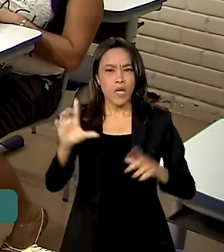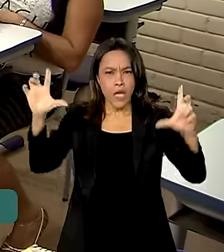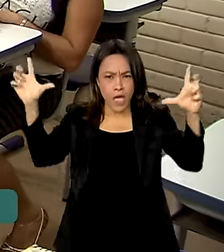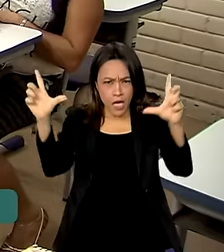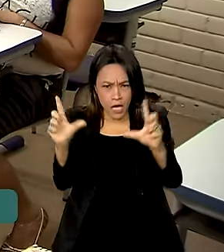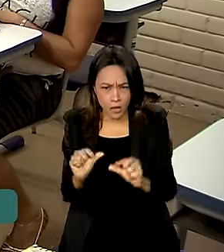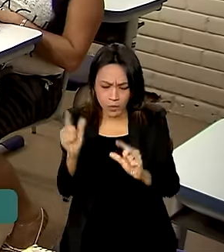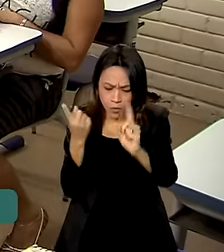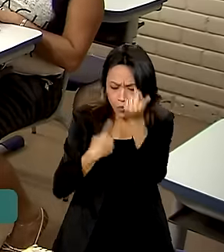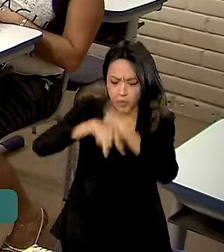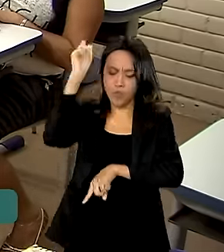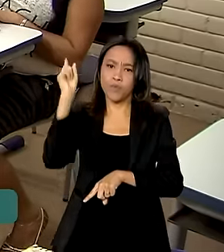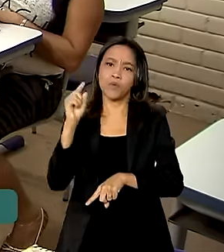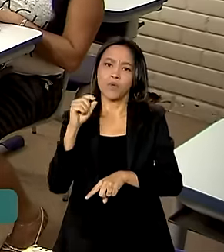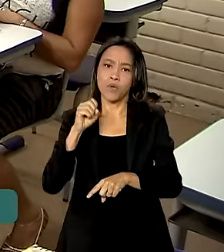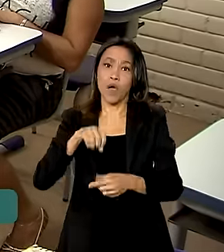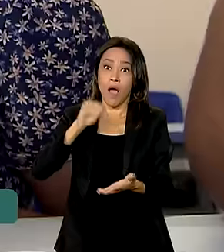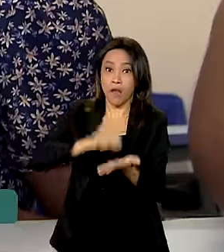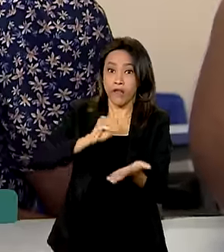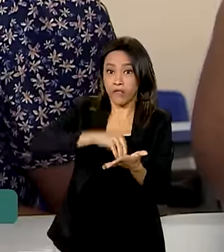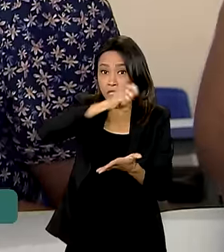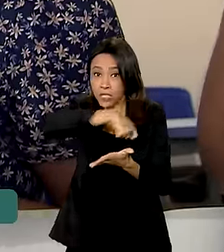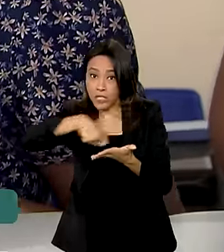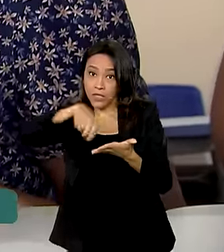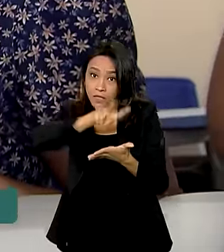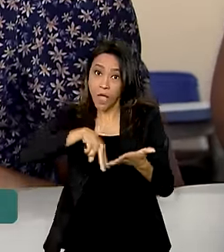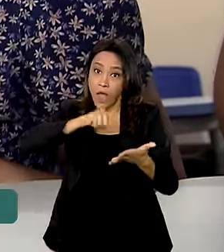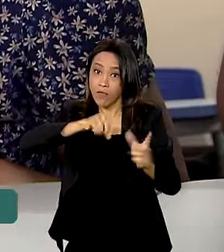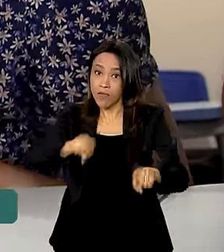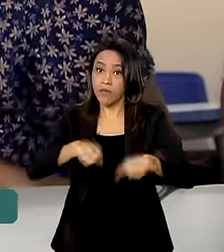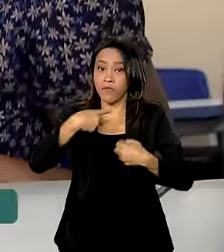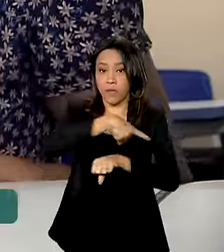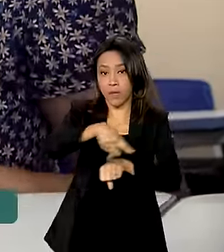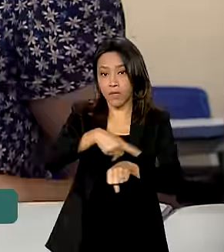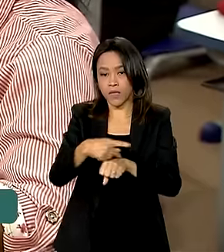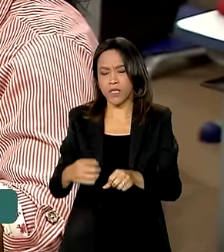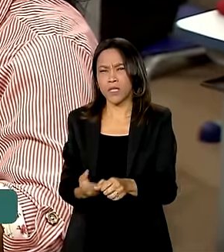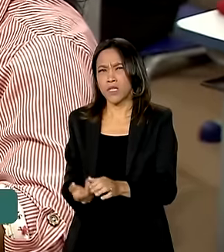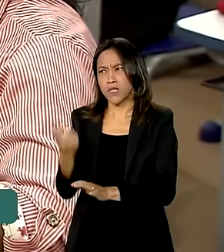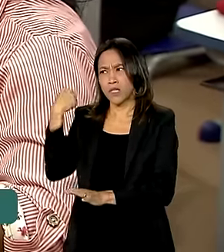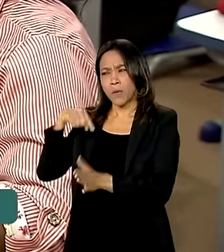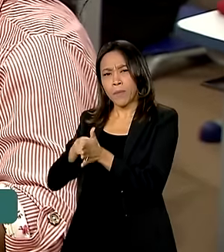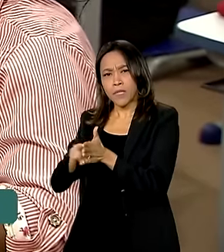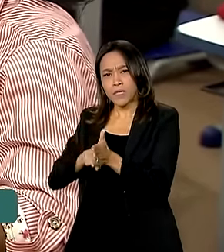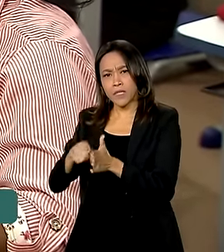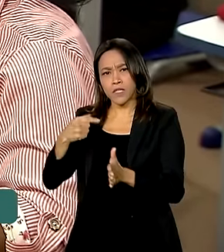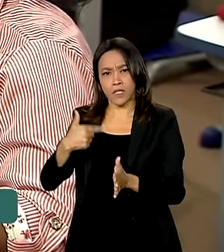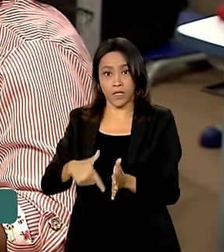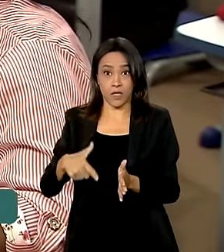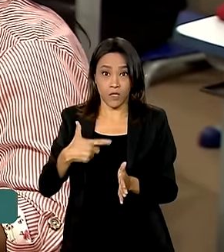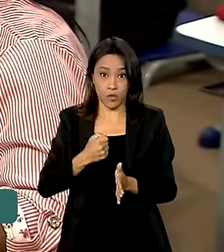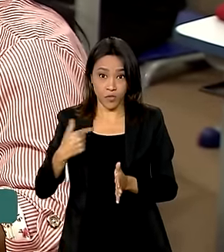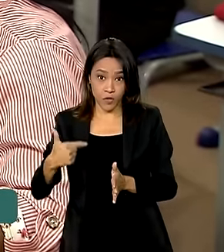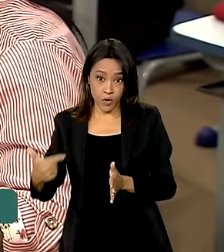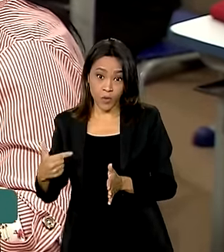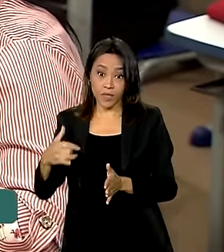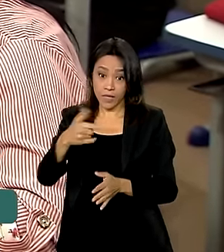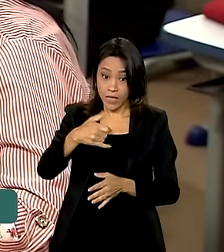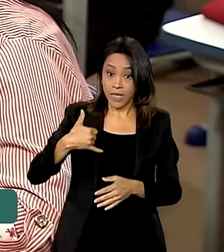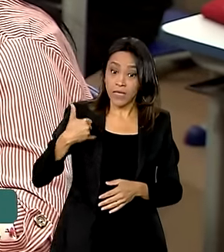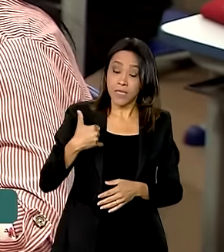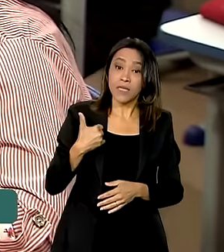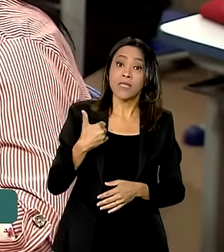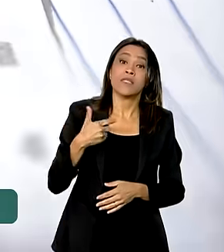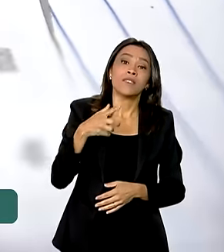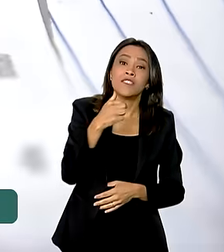ainda é um desafio para o país. De acordo com o Censo de 2022, 7% dos brasileiros com 15 anos ou